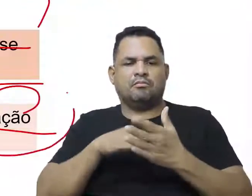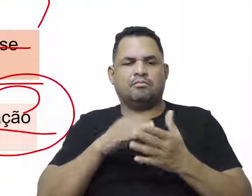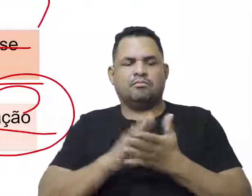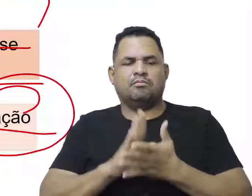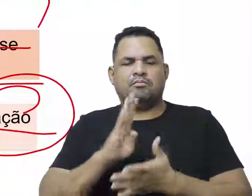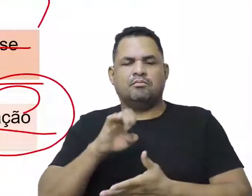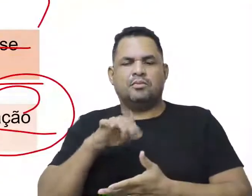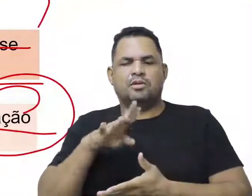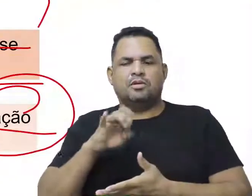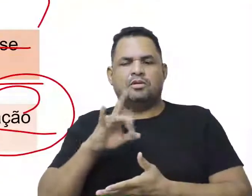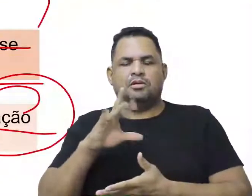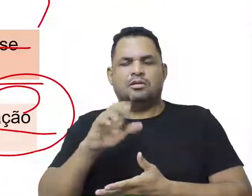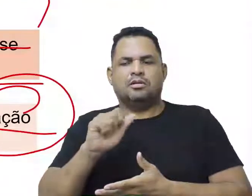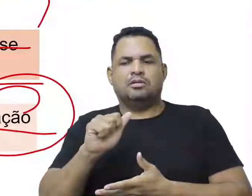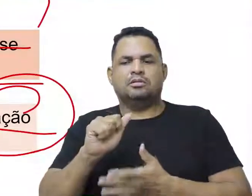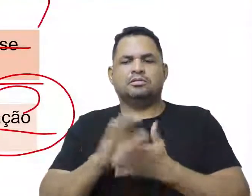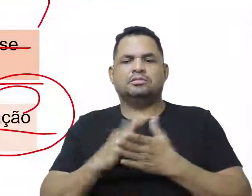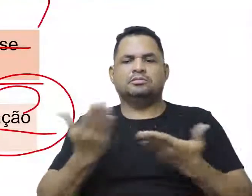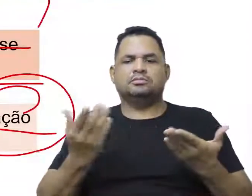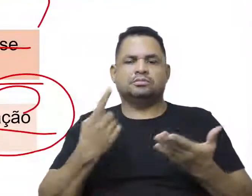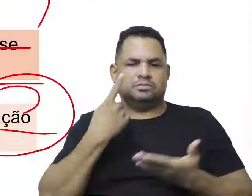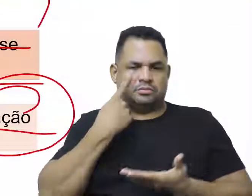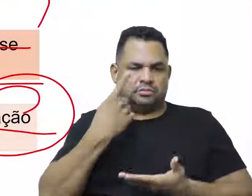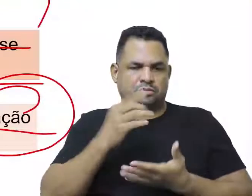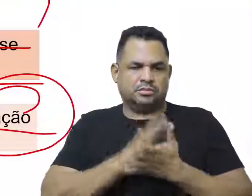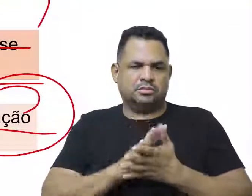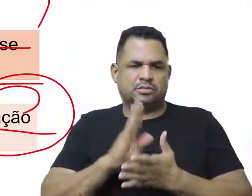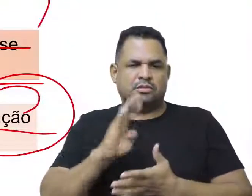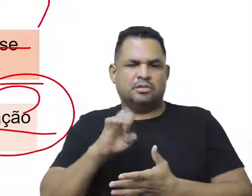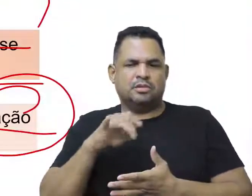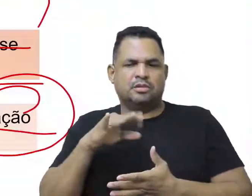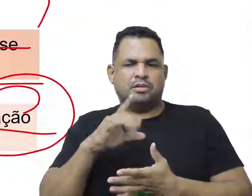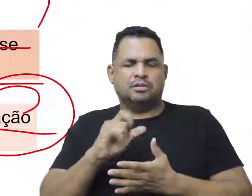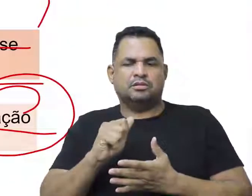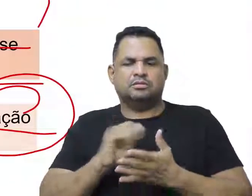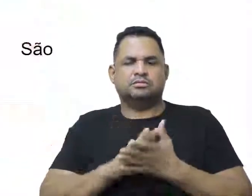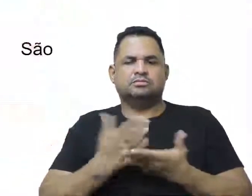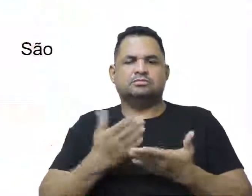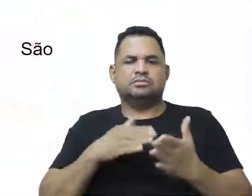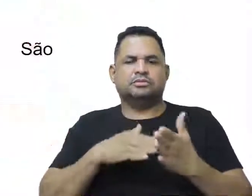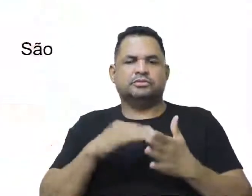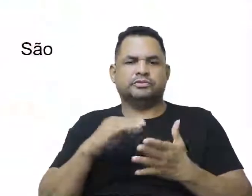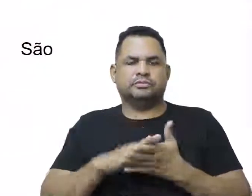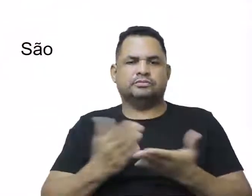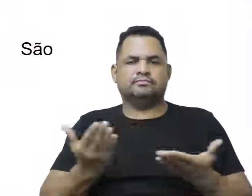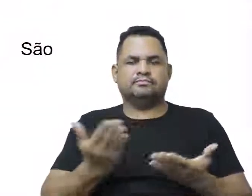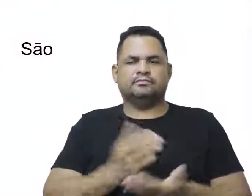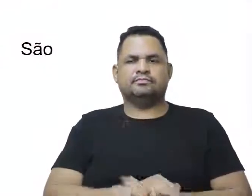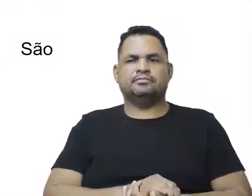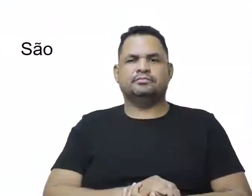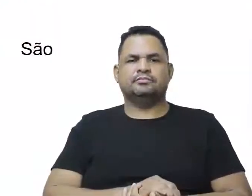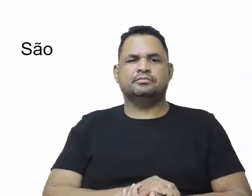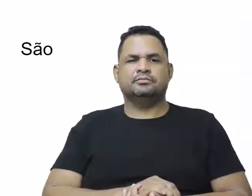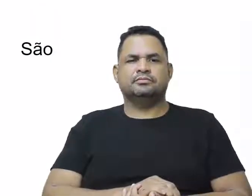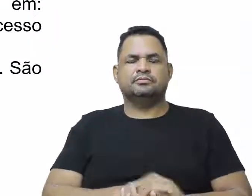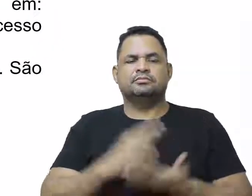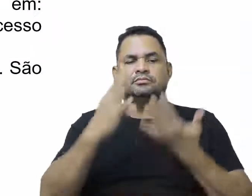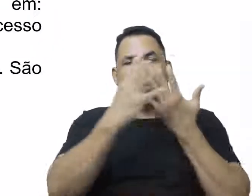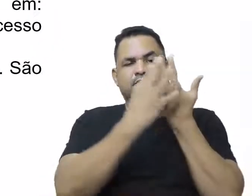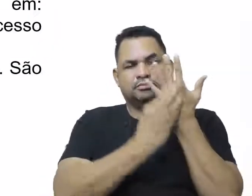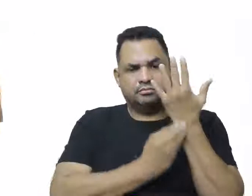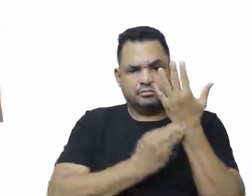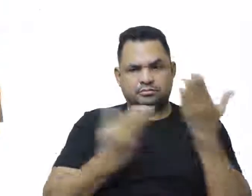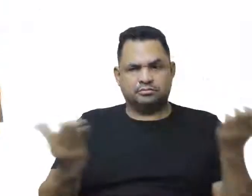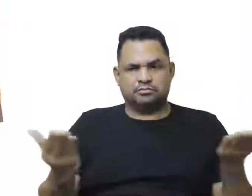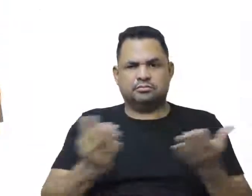ação burocrática então ele já havia que a burocracia era um empecilho para essa mudança social tá essas